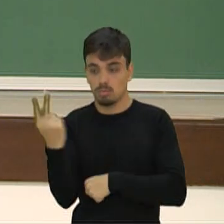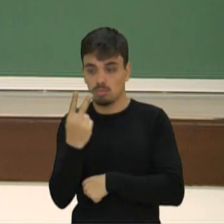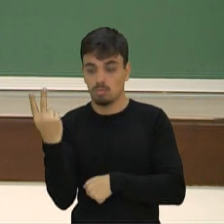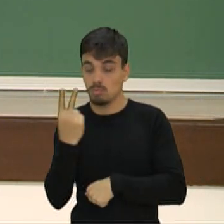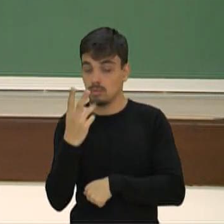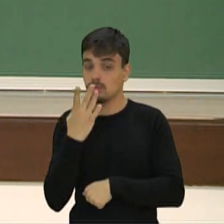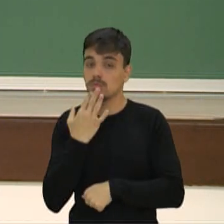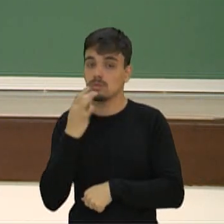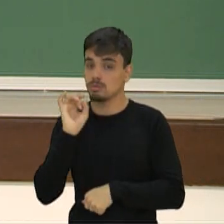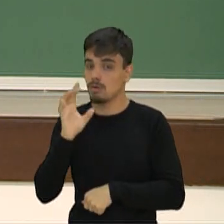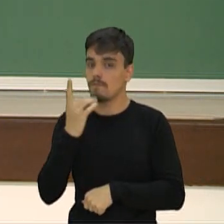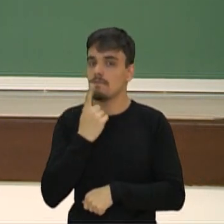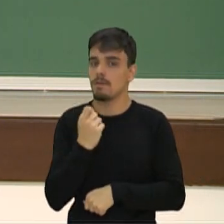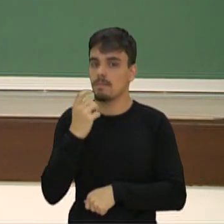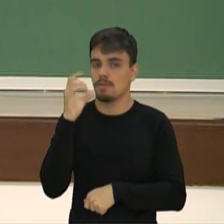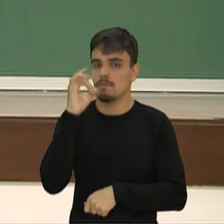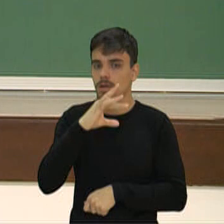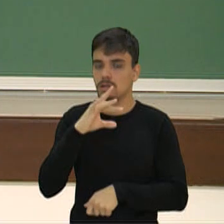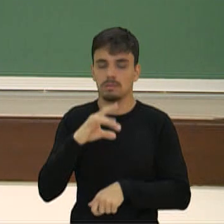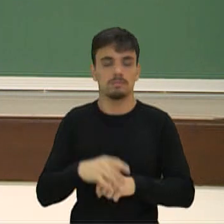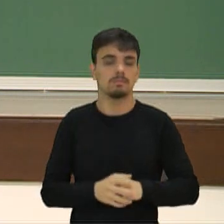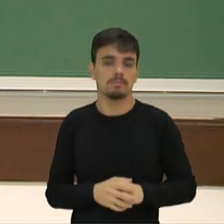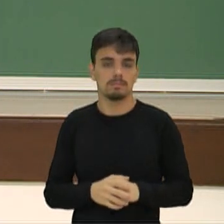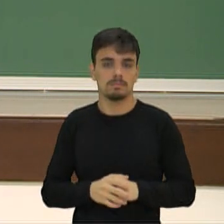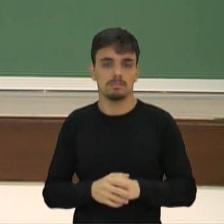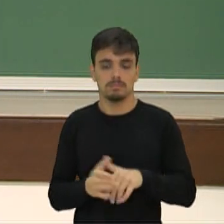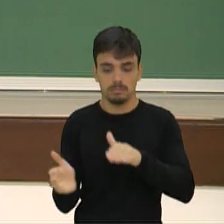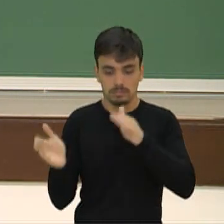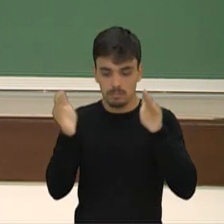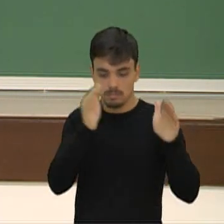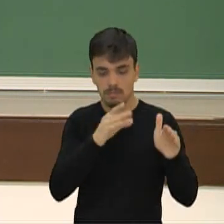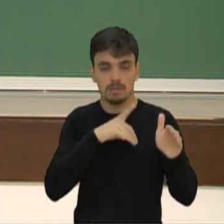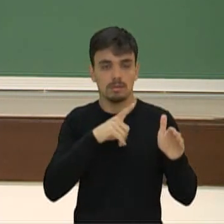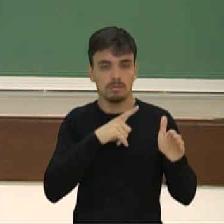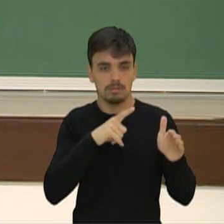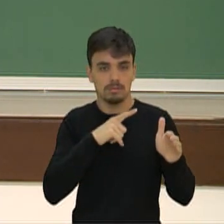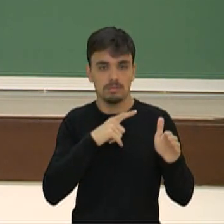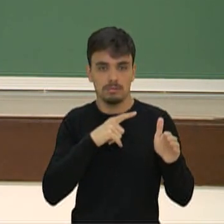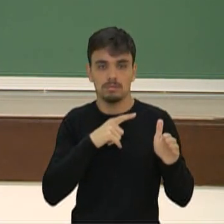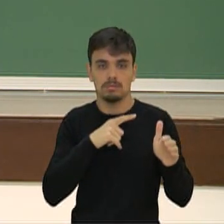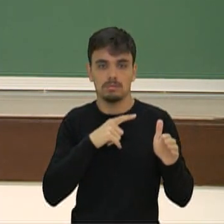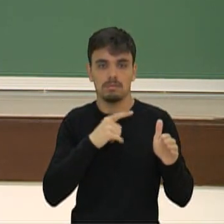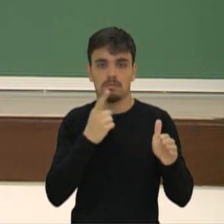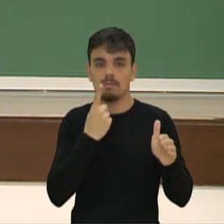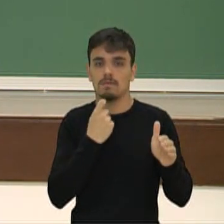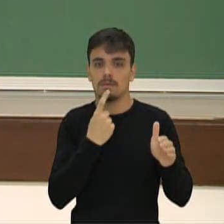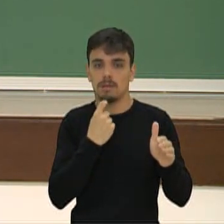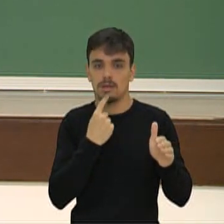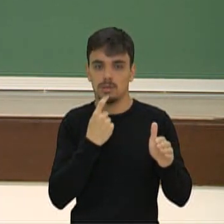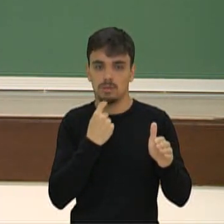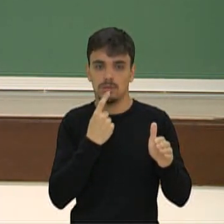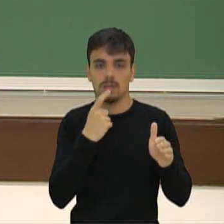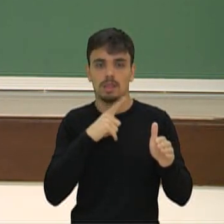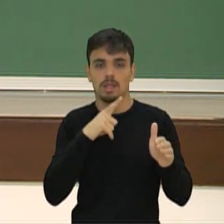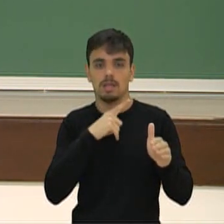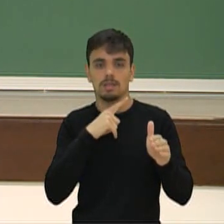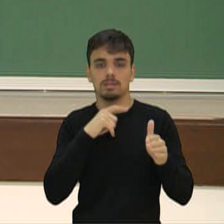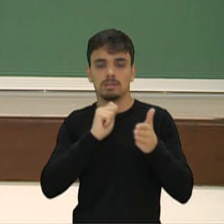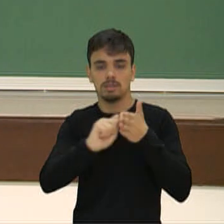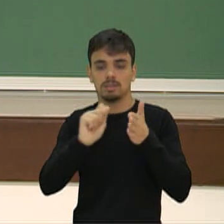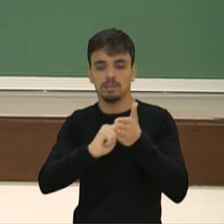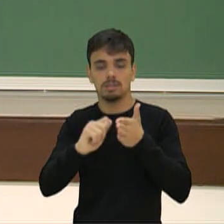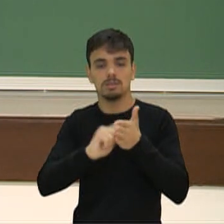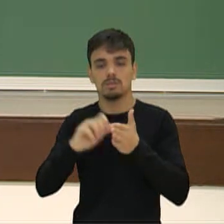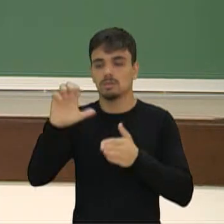que é o vermelho e o verde. Ao lado, por exemplo, do vermelho, você tem uma escrita stop. E do verde, você vai ter a escrita